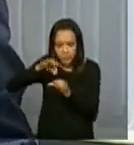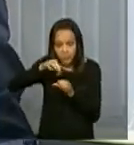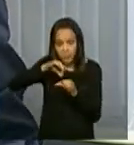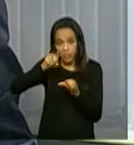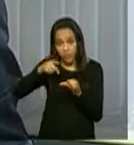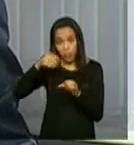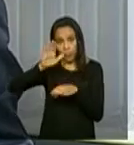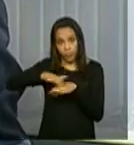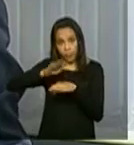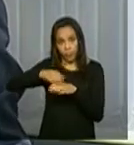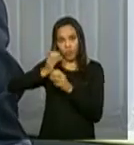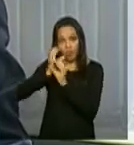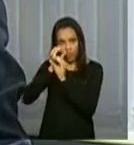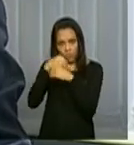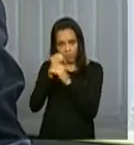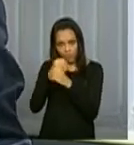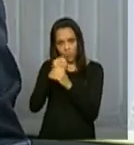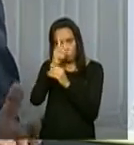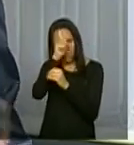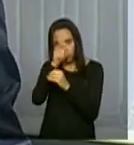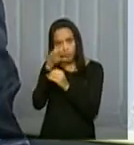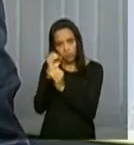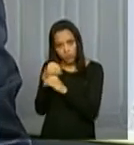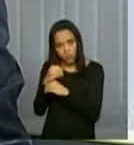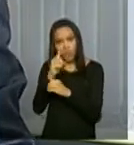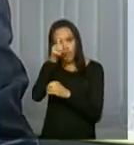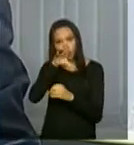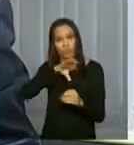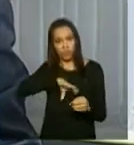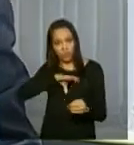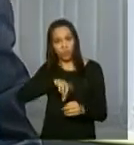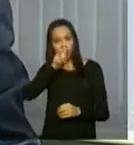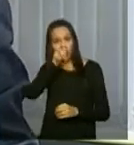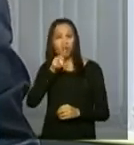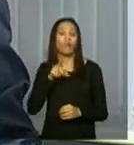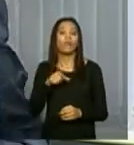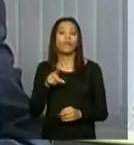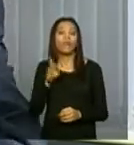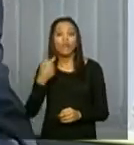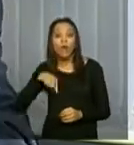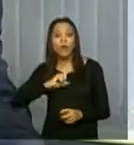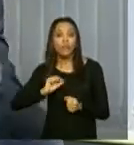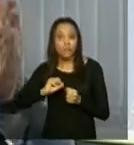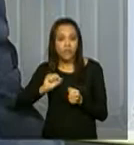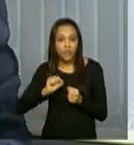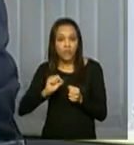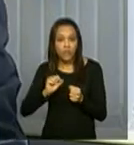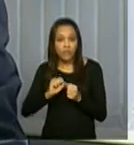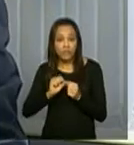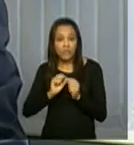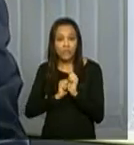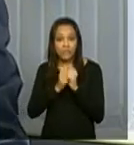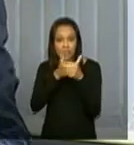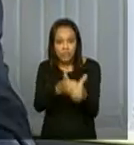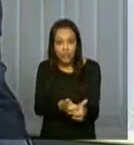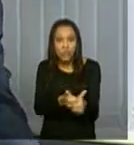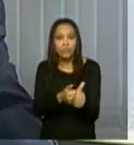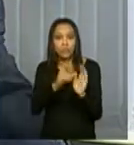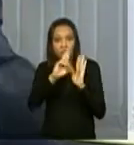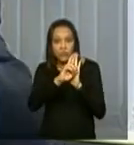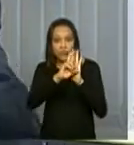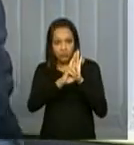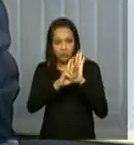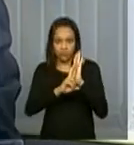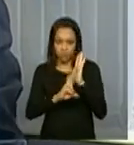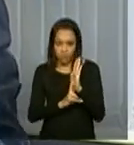laboratório eu quero 10 provocou a queda do colega espanha fizemos dentro dessas dentro dessas marchas e no